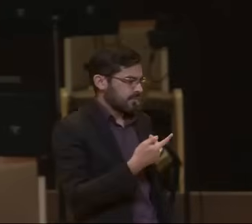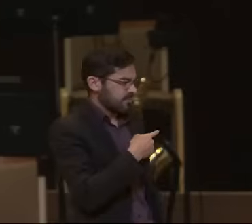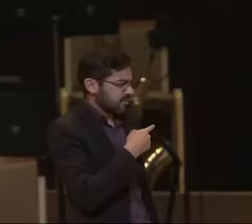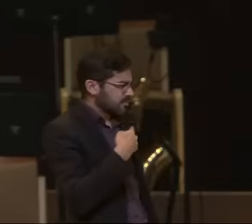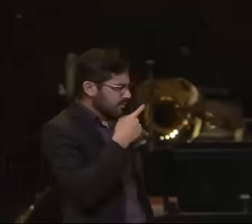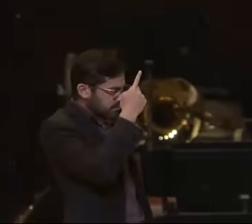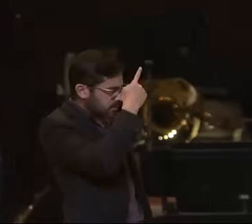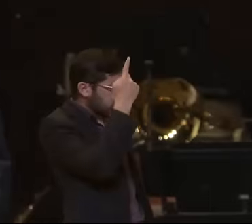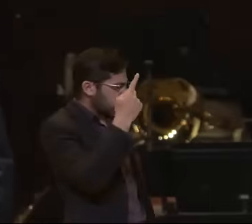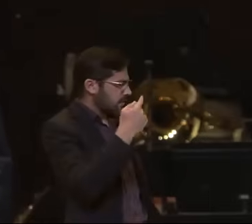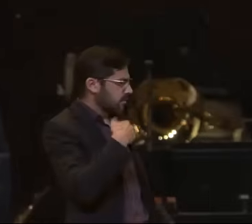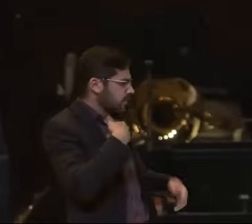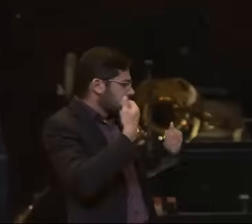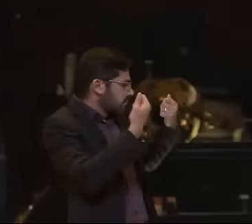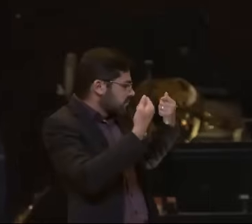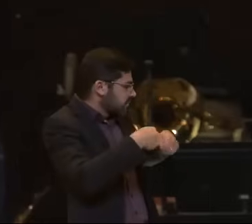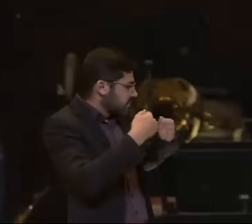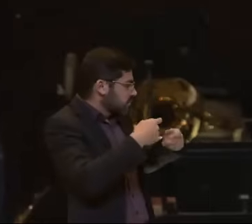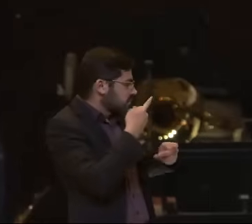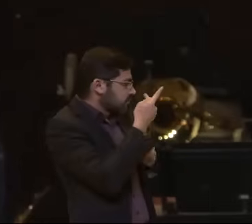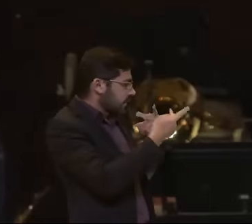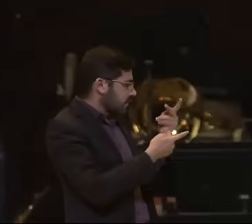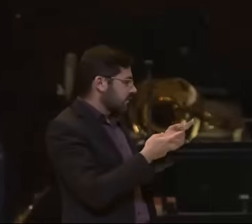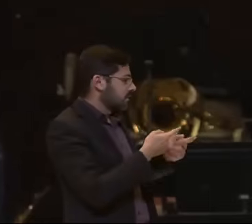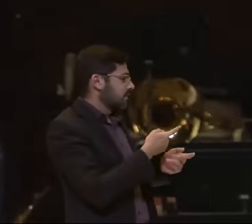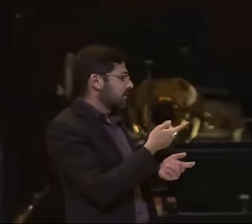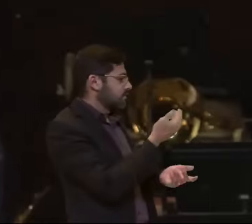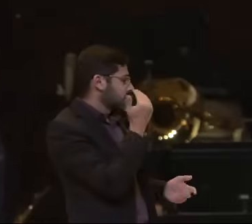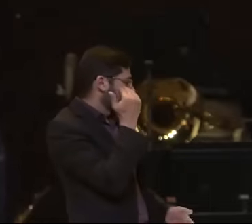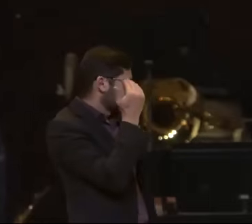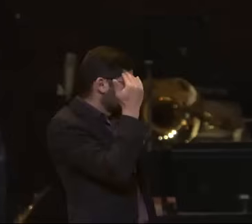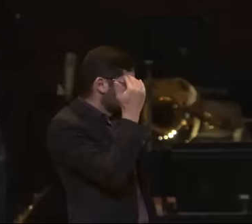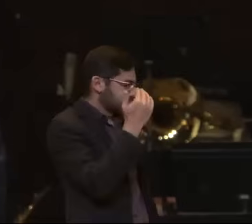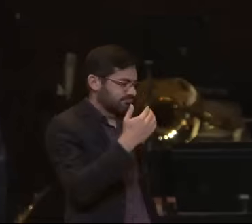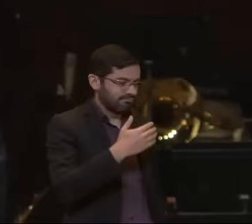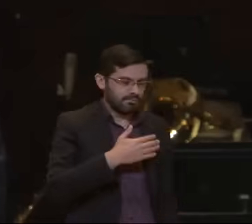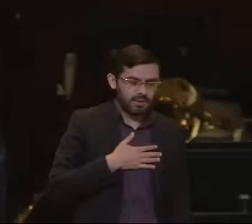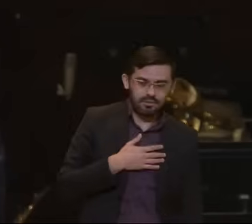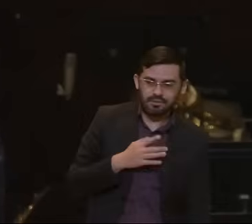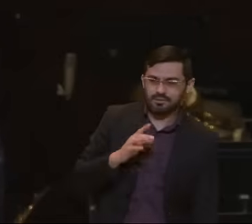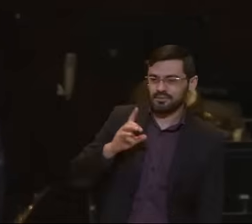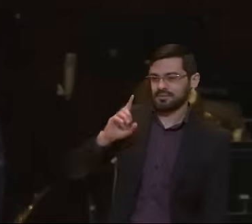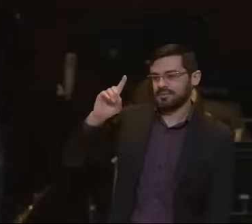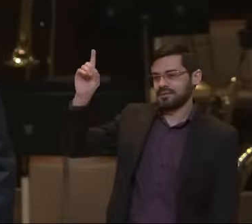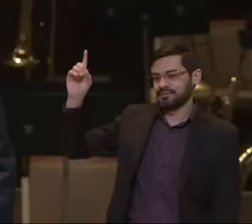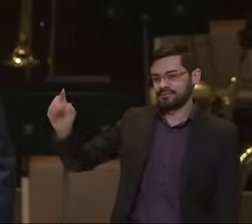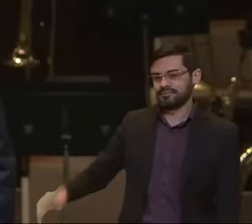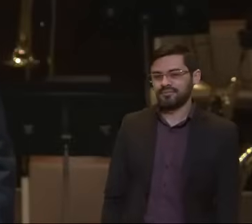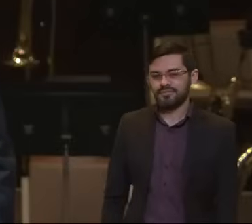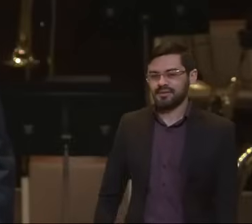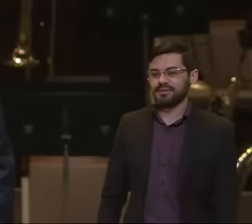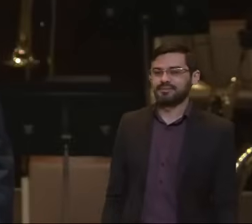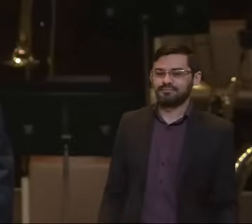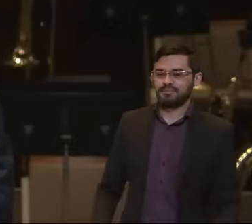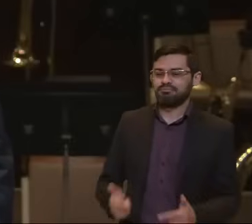pastor Pascoal, eu preciso falar a respeito dos seus adolescentes. Eu falei: meu Deus do céu, estou perdido